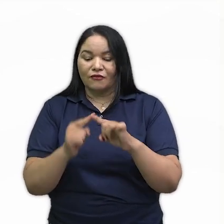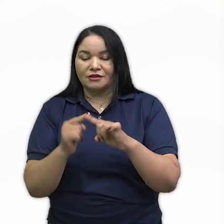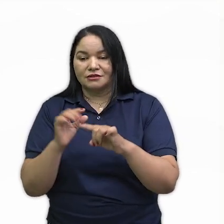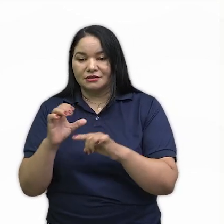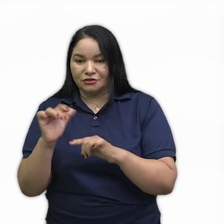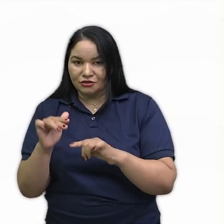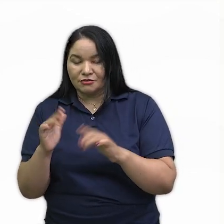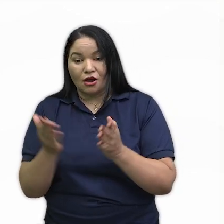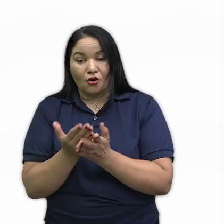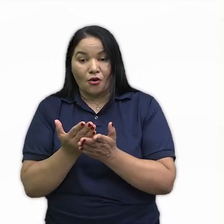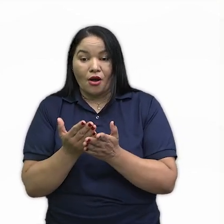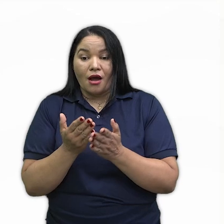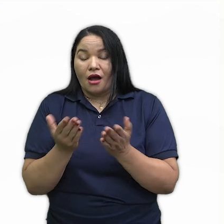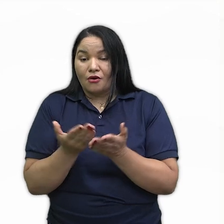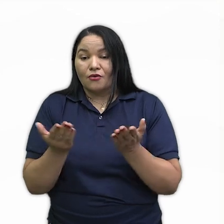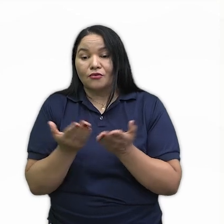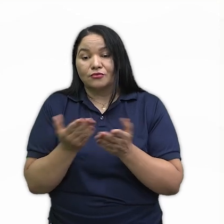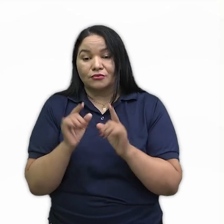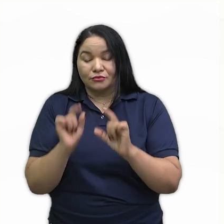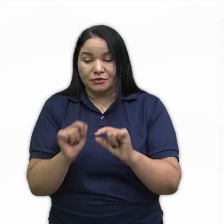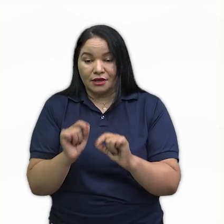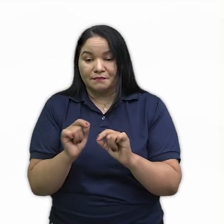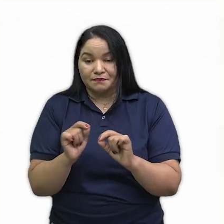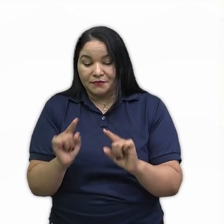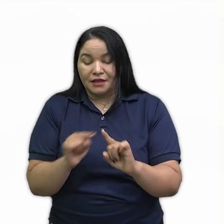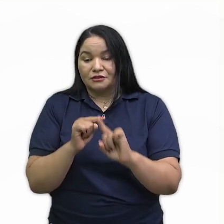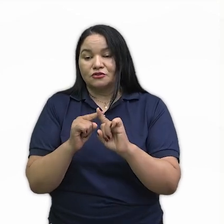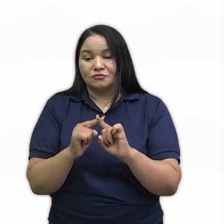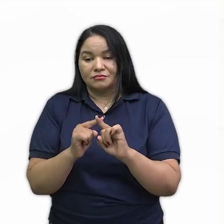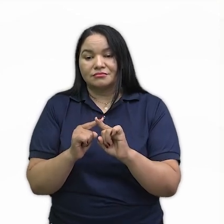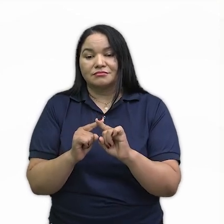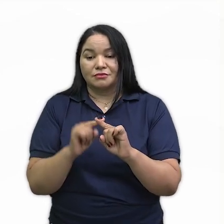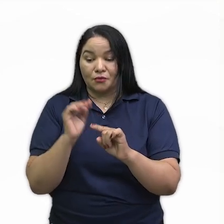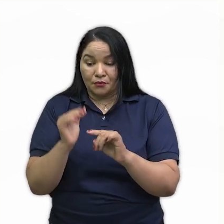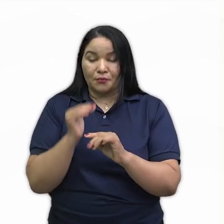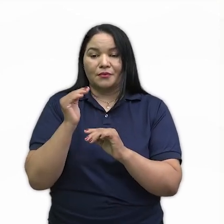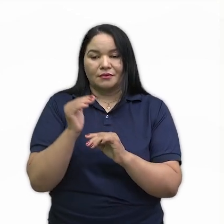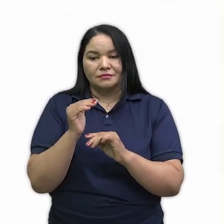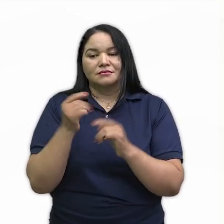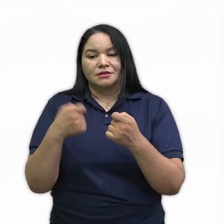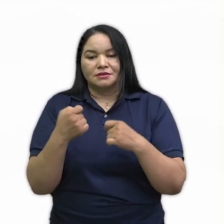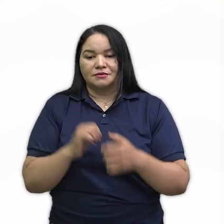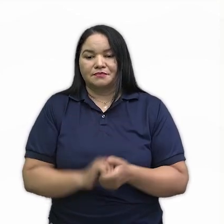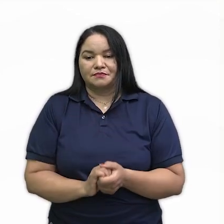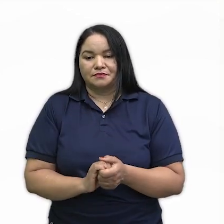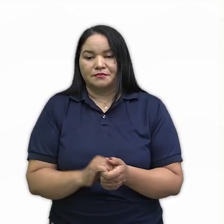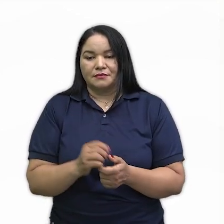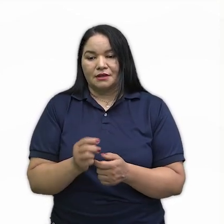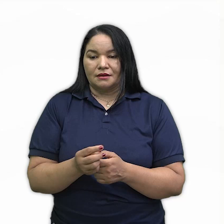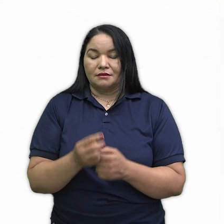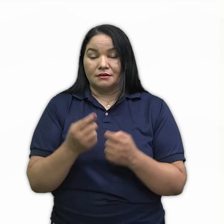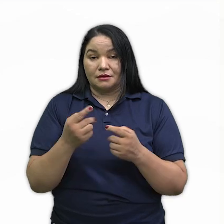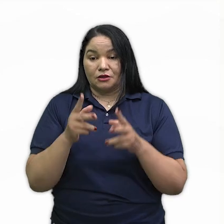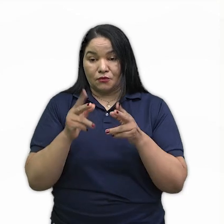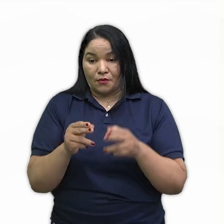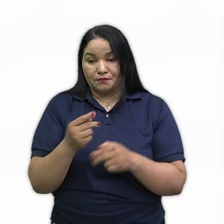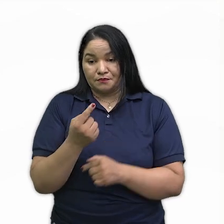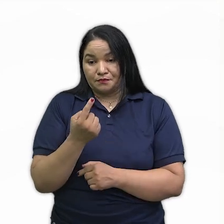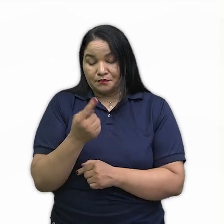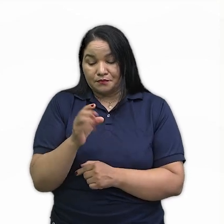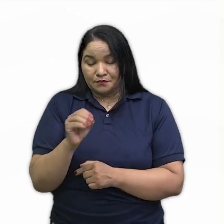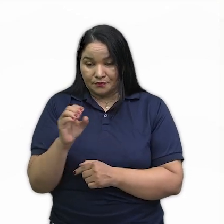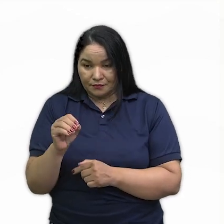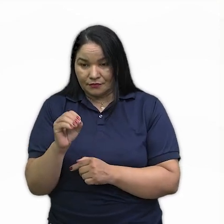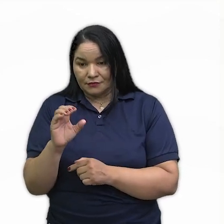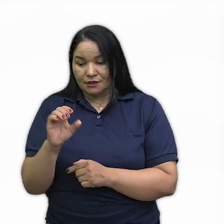eu faço nesse caso? Eu vou somar aqui os expoentes, ou seja, 2 mais o 1 que está aqui. Ó. Por isso, eu